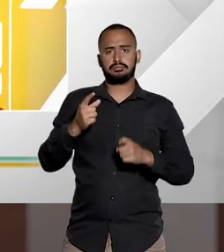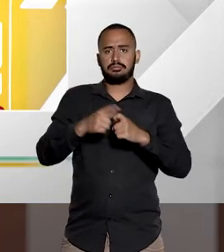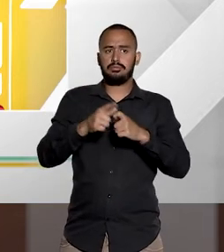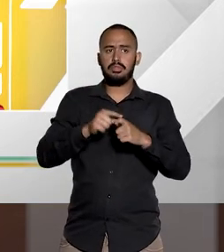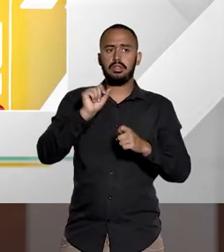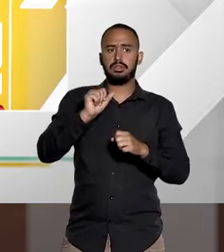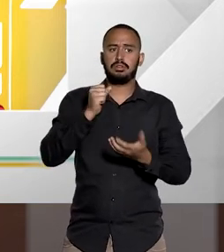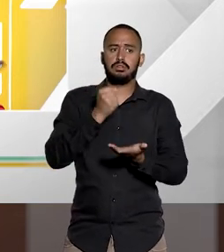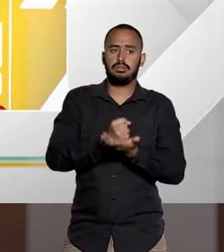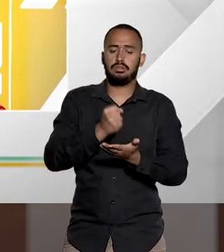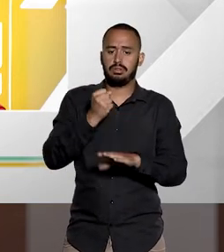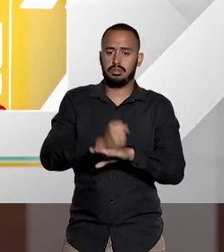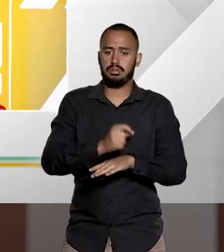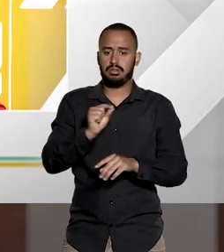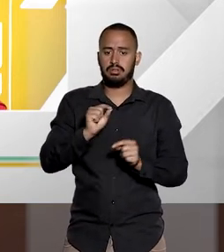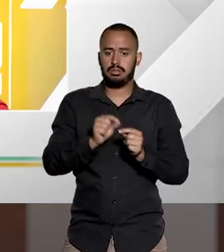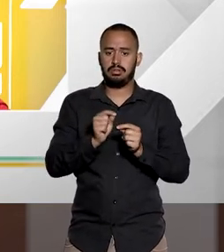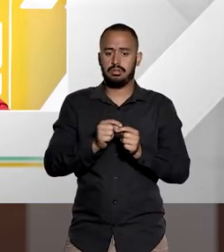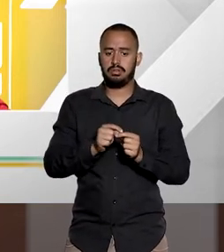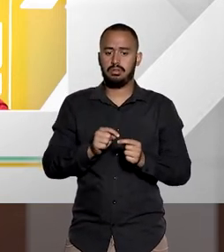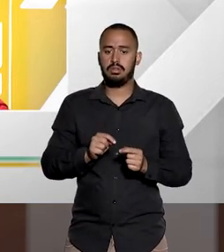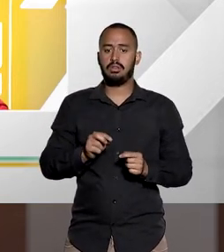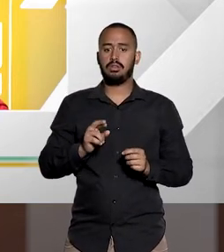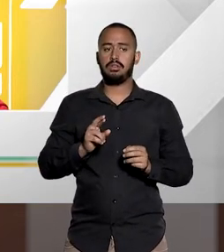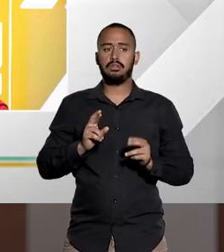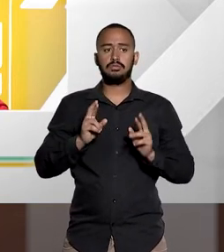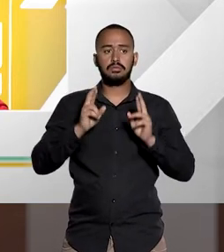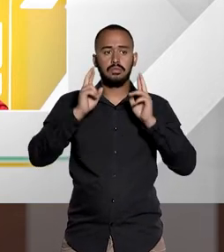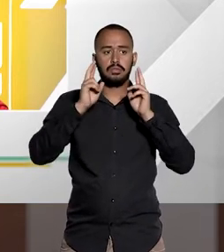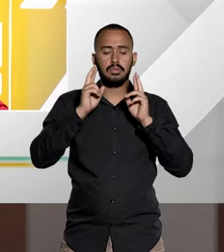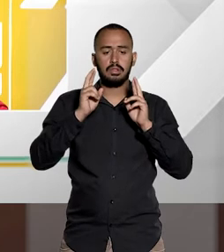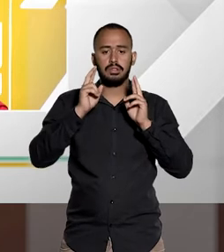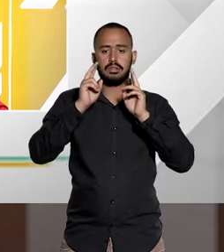contrato de concessão com concessionário de serviço público?